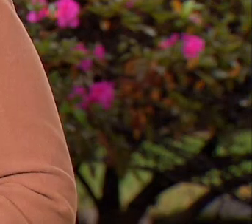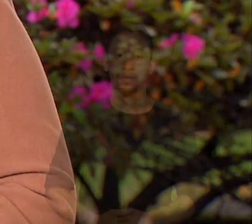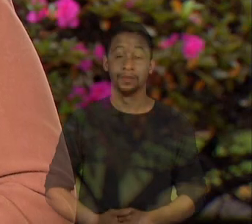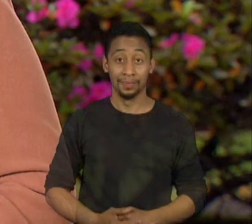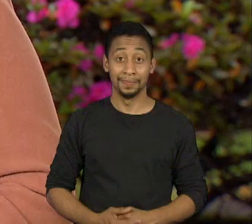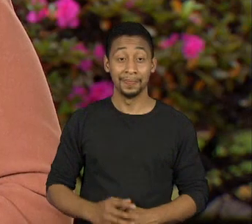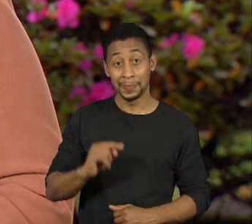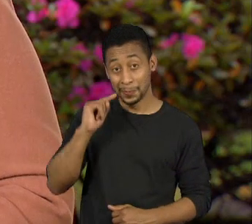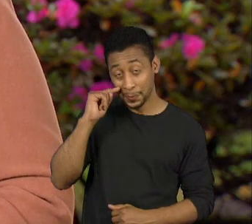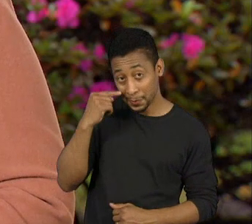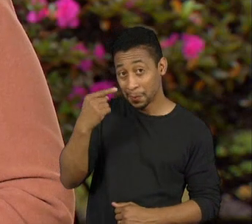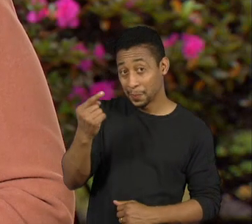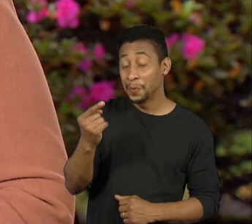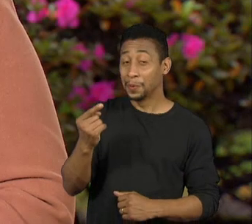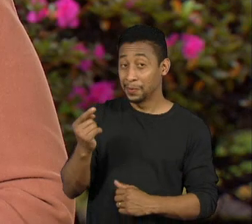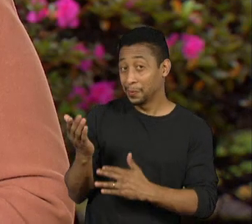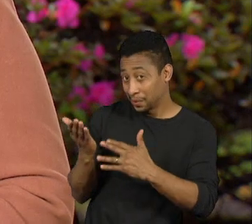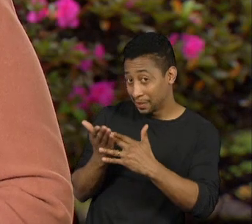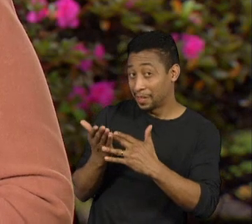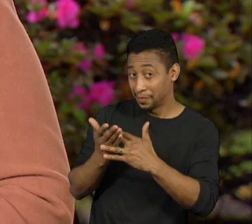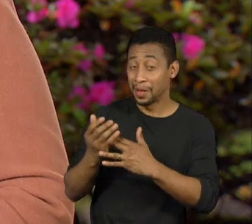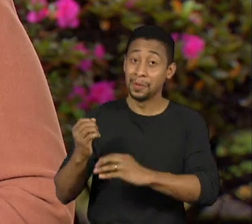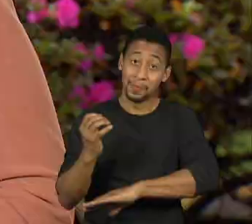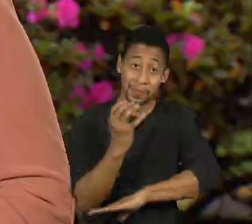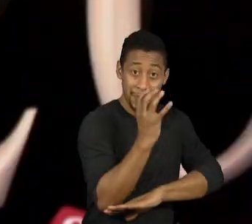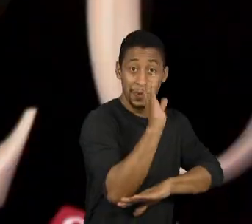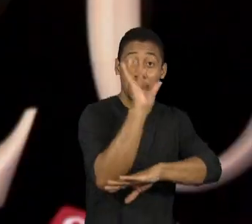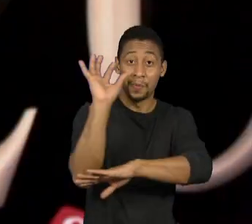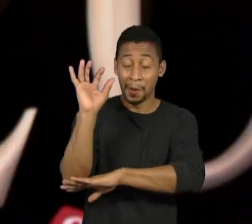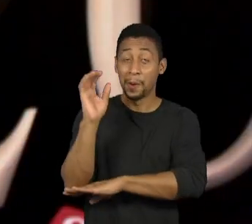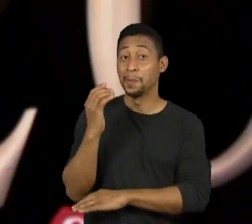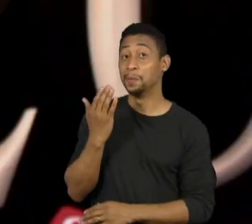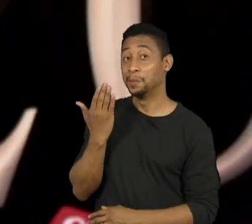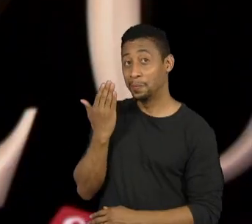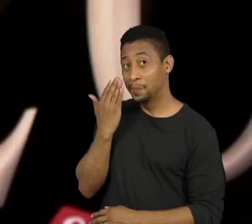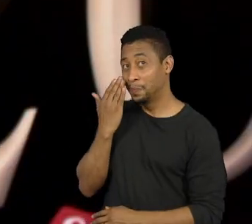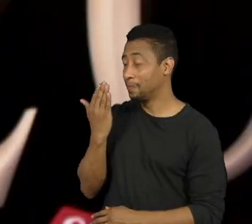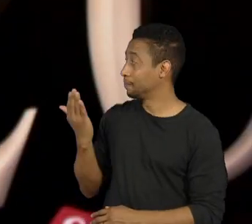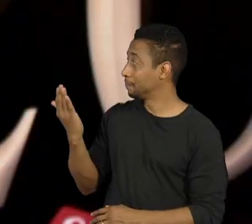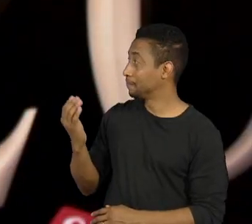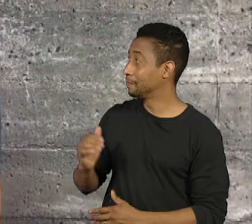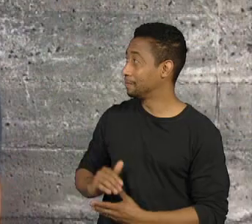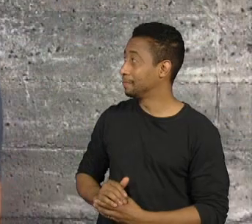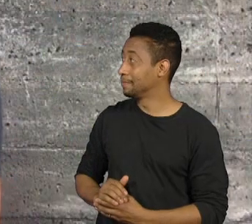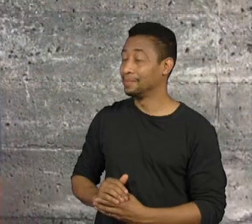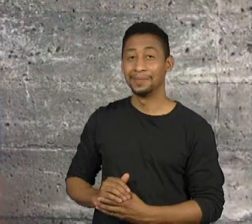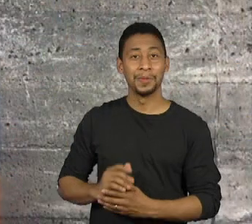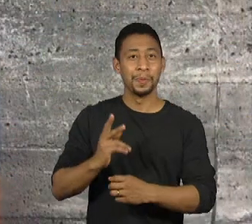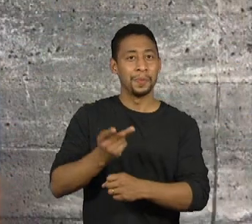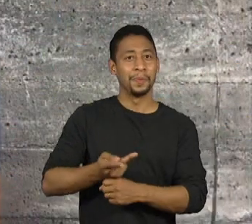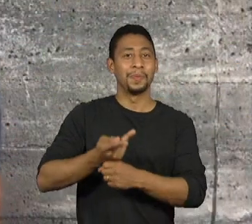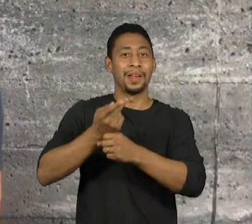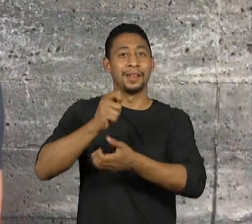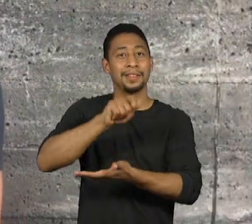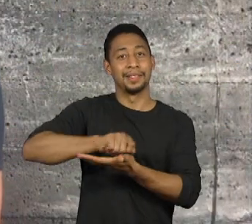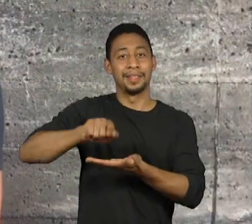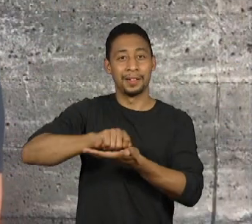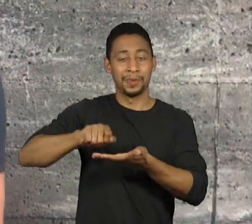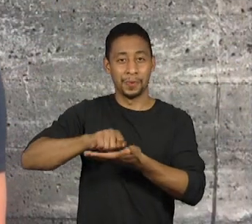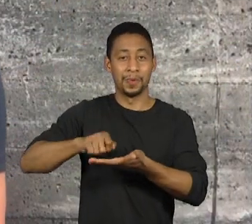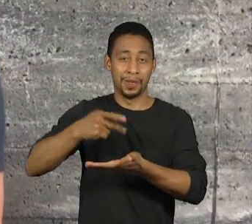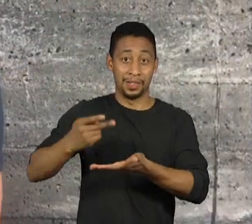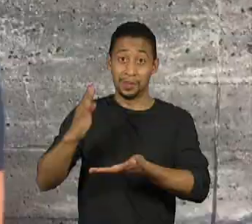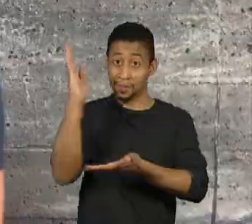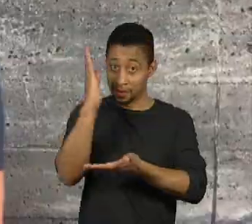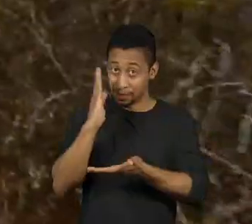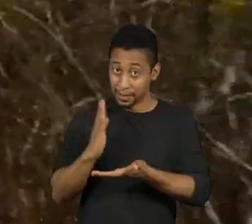E veja a seguir, aqui no Repórter Eco. O premiado escritor brasileiro e geógrafo